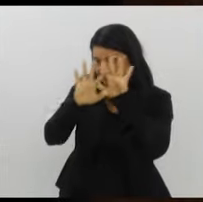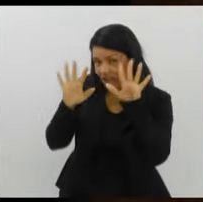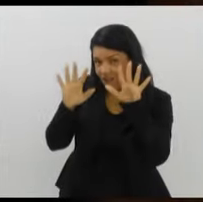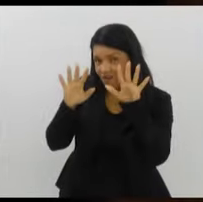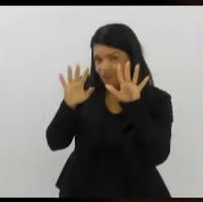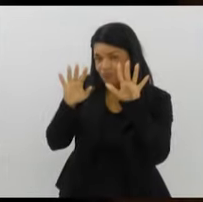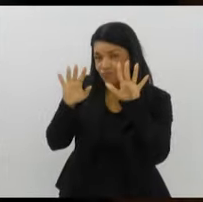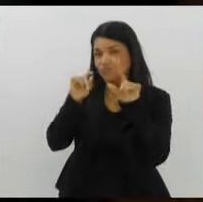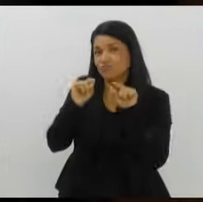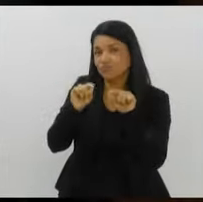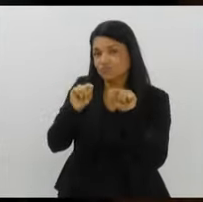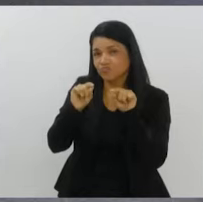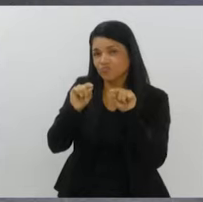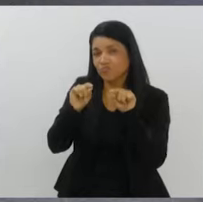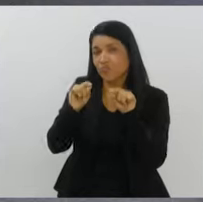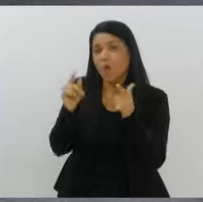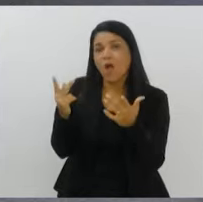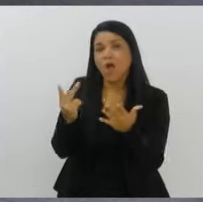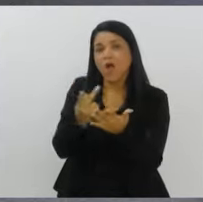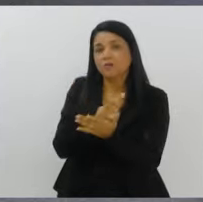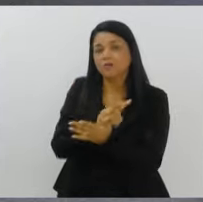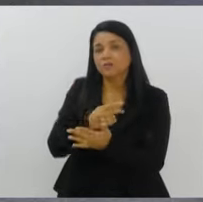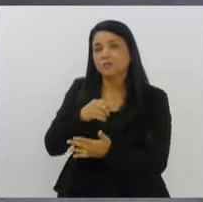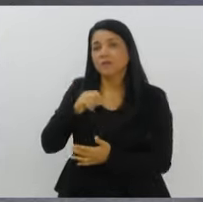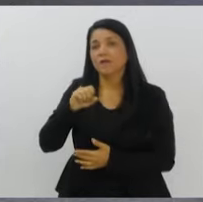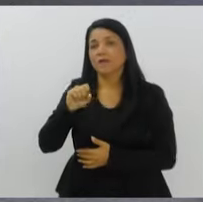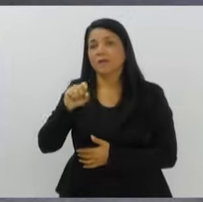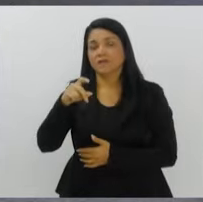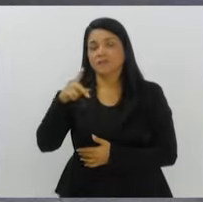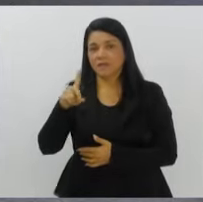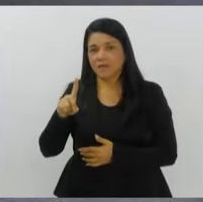os frutos podres da DPF 635.